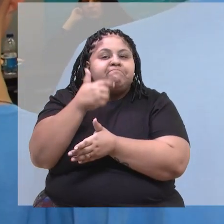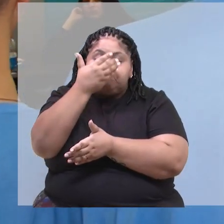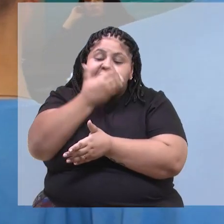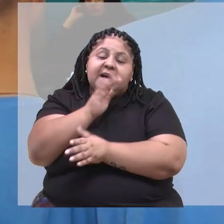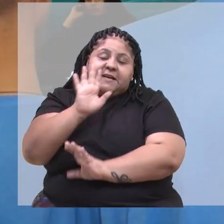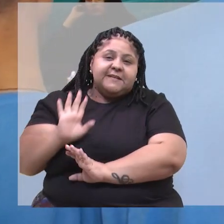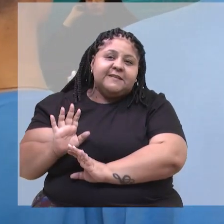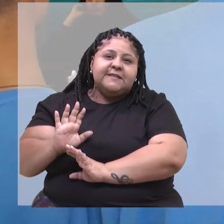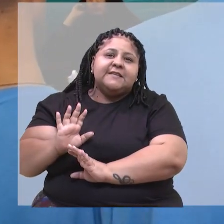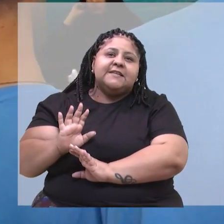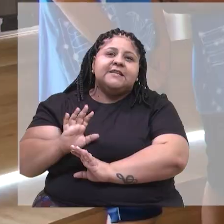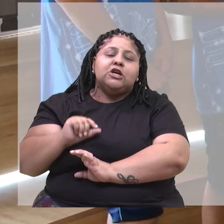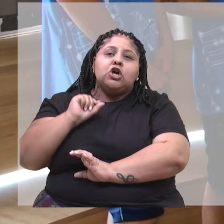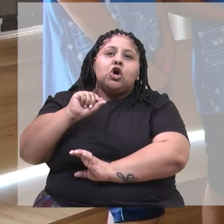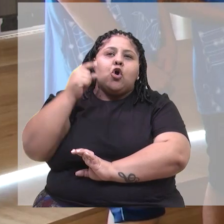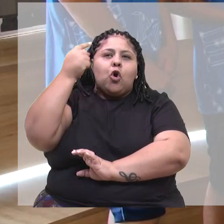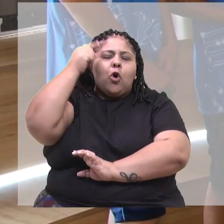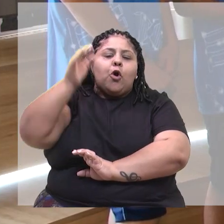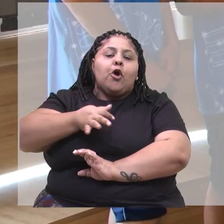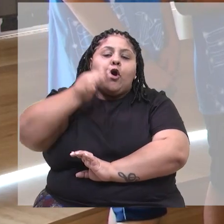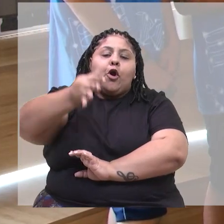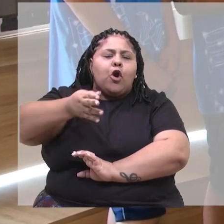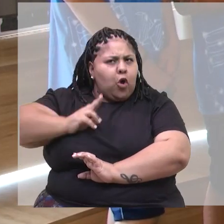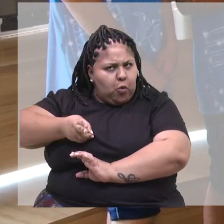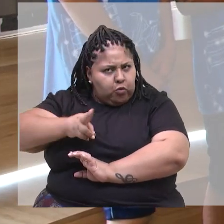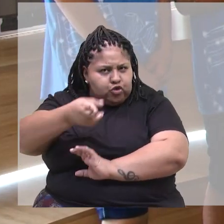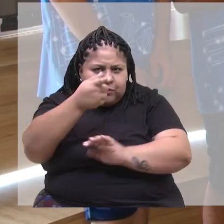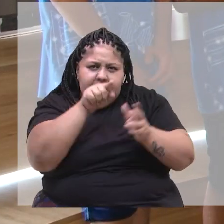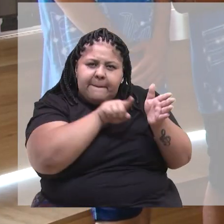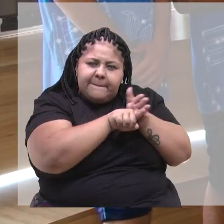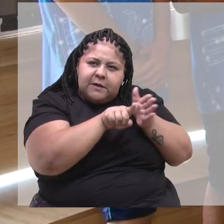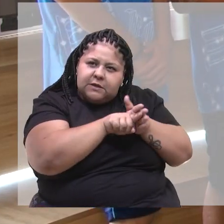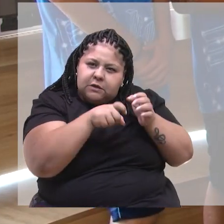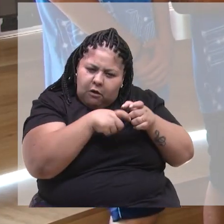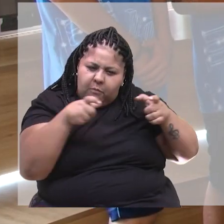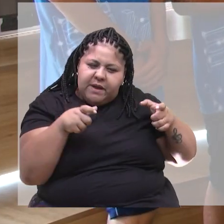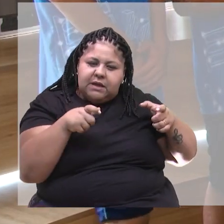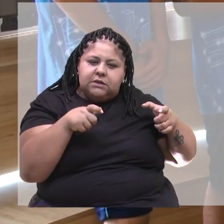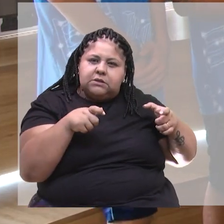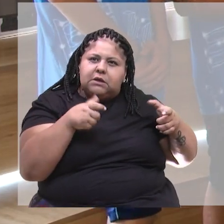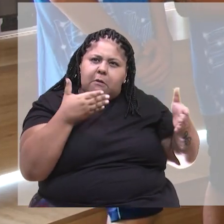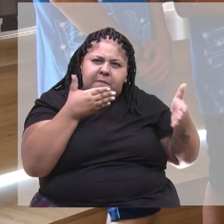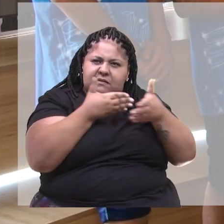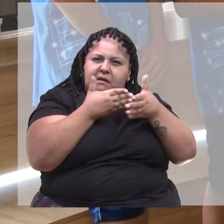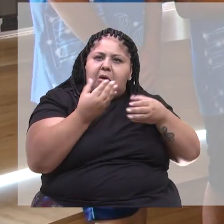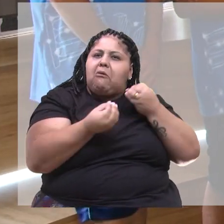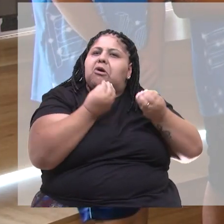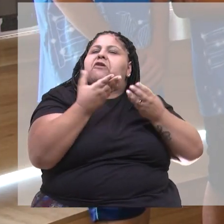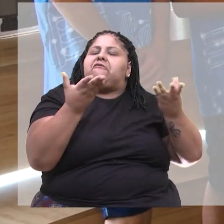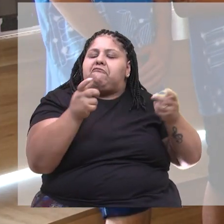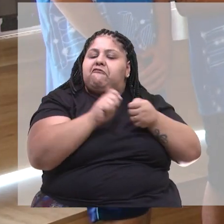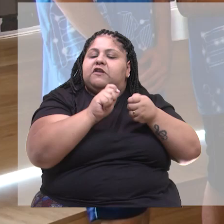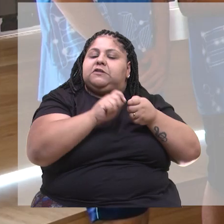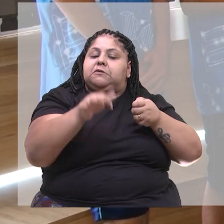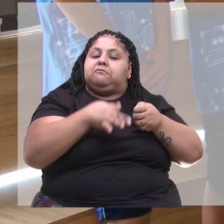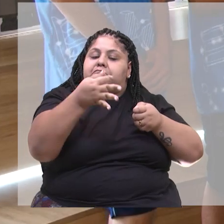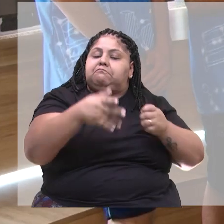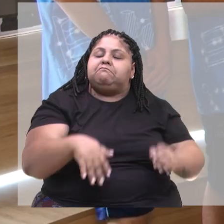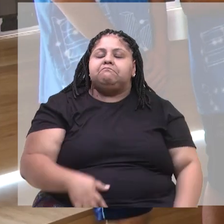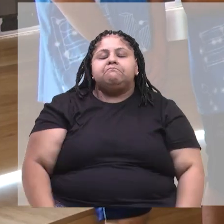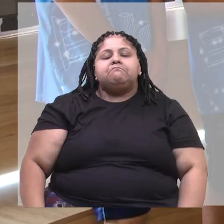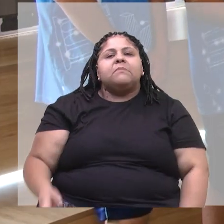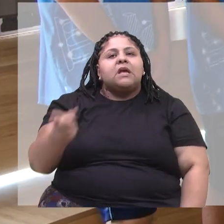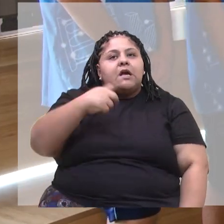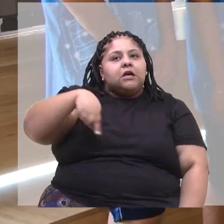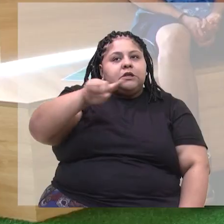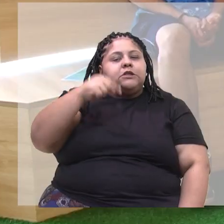Acho que é isso. E Jean, qual que é a ideia para o futuro? Assim, é continuar nessa pesquisa, ampliar daqui a pouco, delimitar ela de uma outra forma? Conta pra gente. A